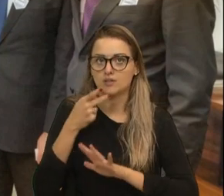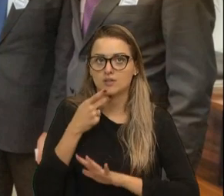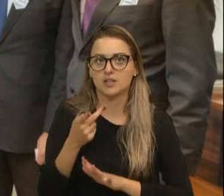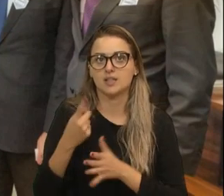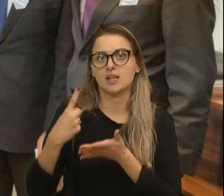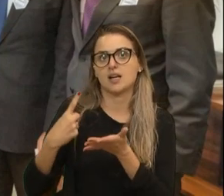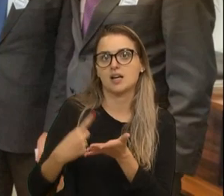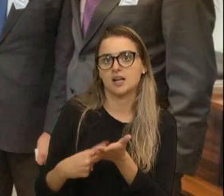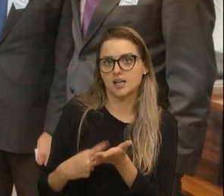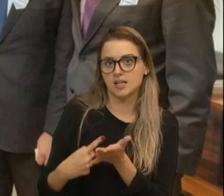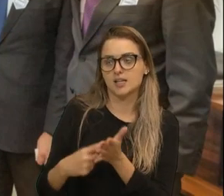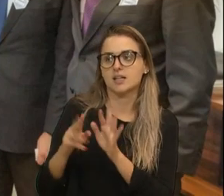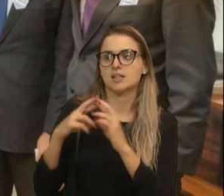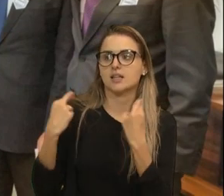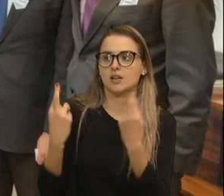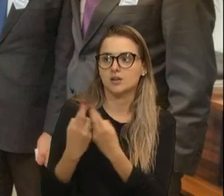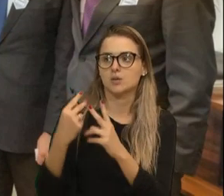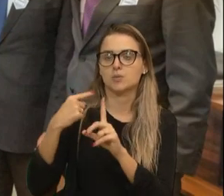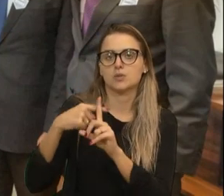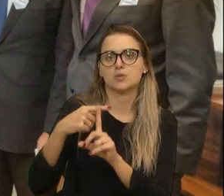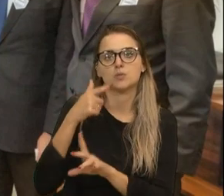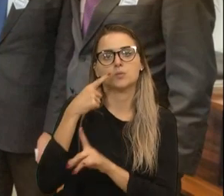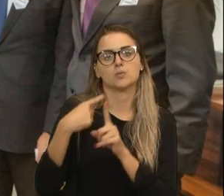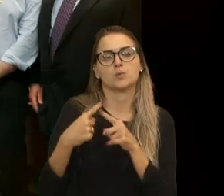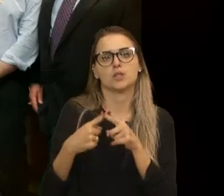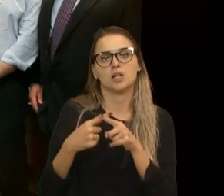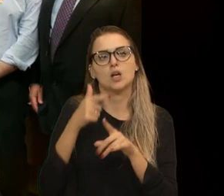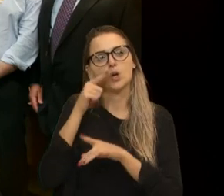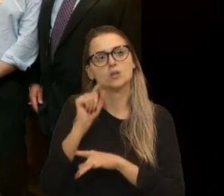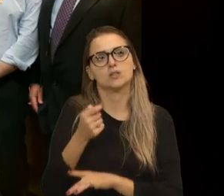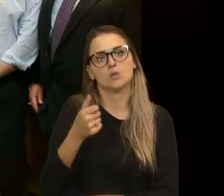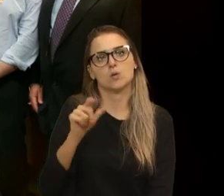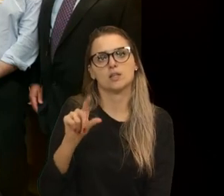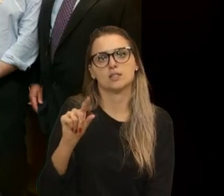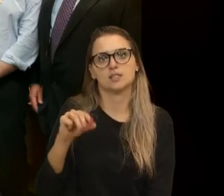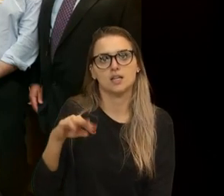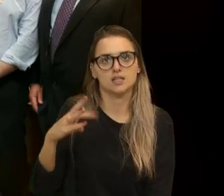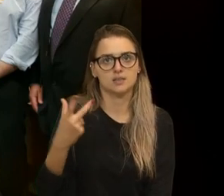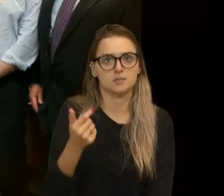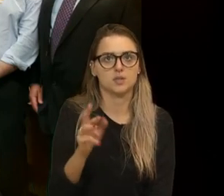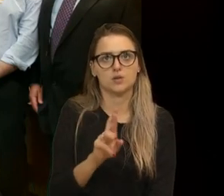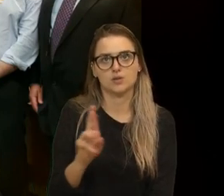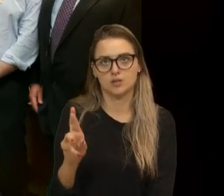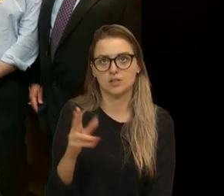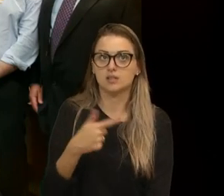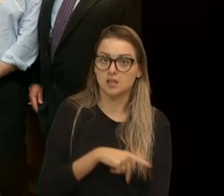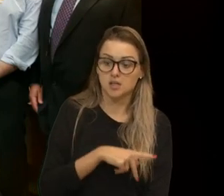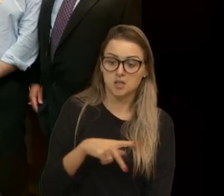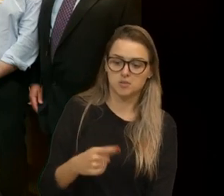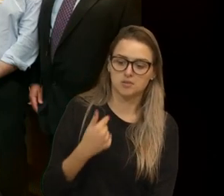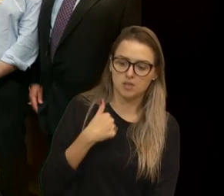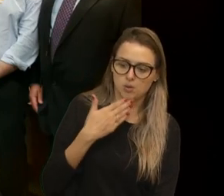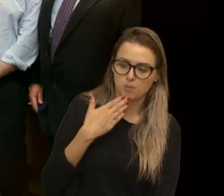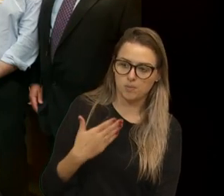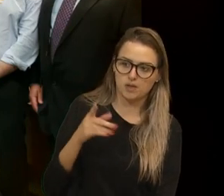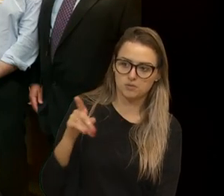agenda foi positiva porque nós conseguimos cerca de R$10 milhões. E, presidente, peço para o senhor